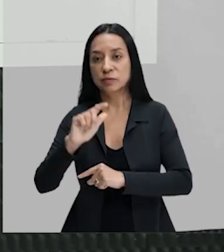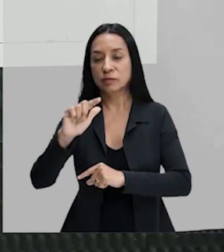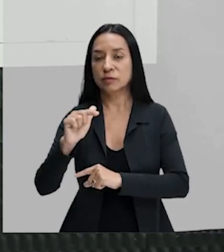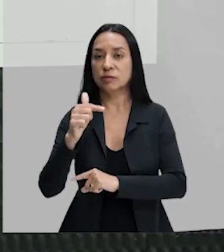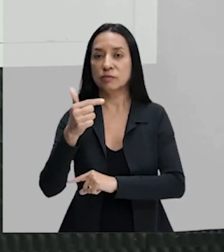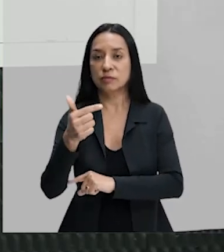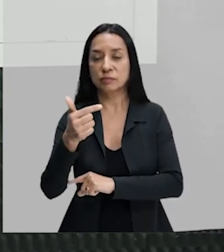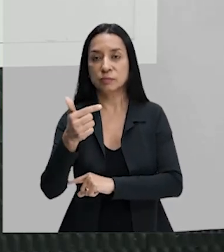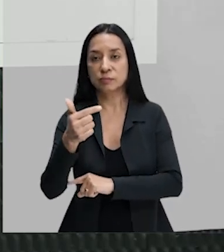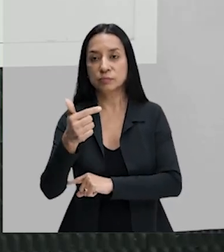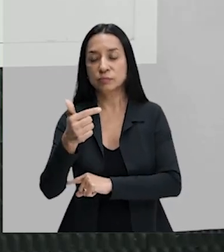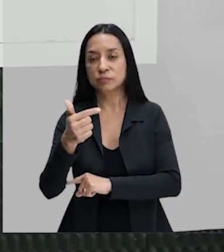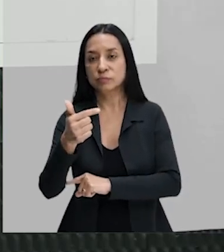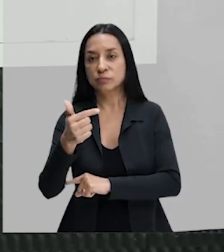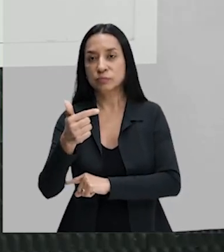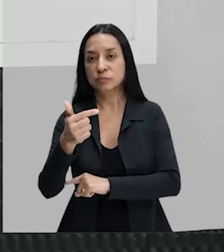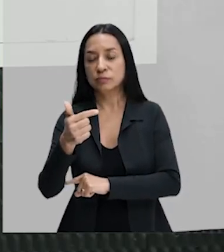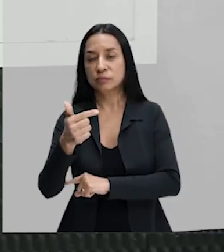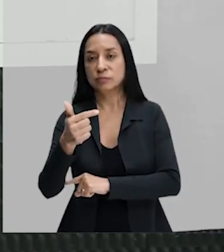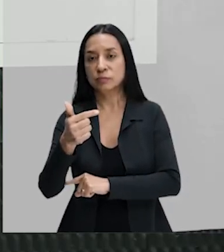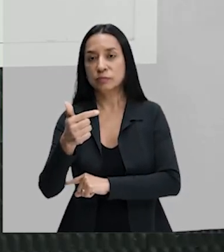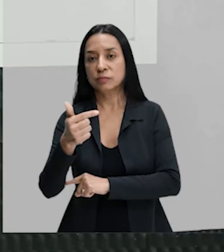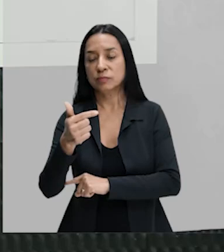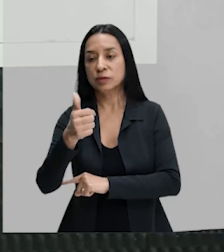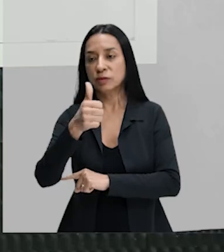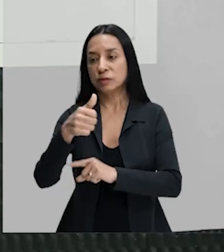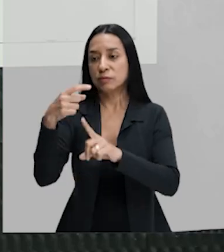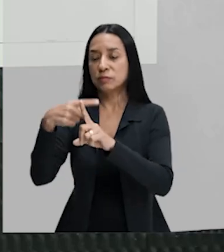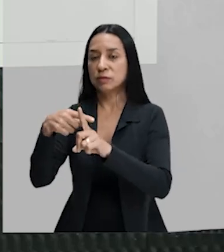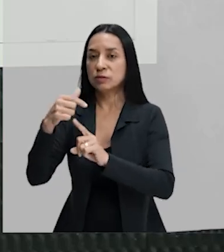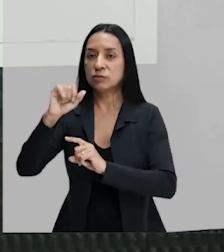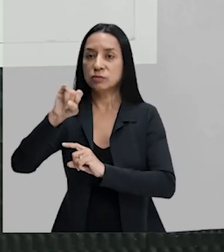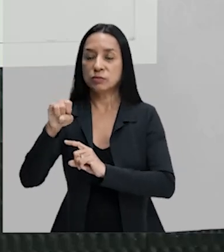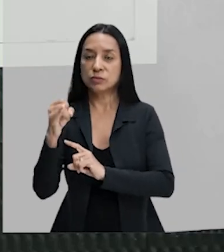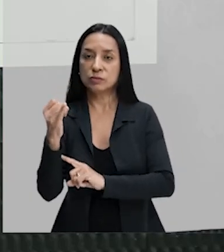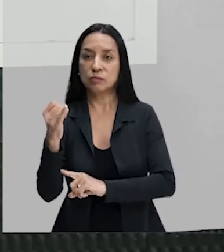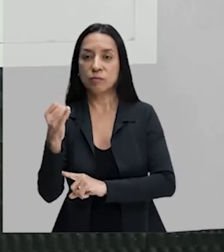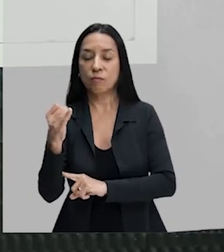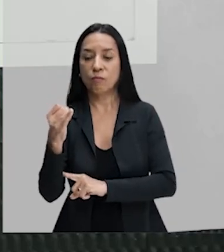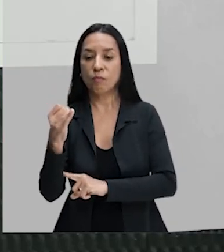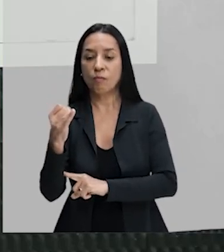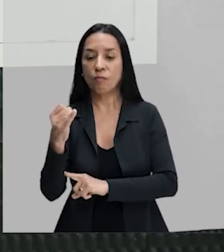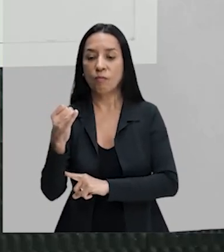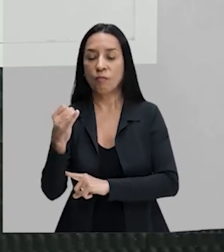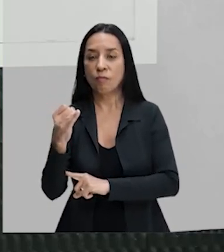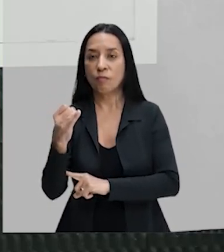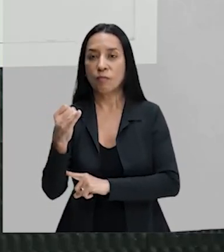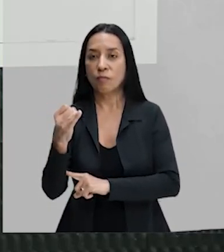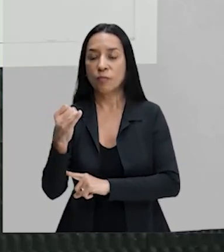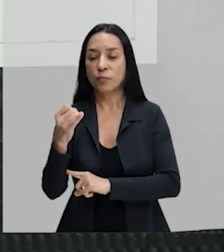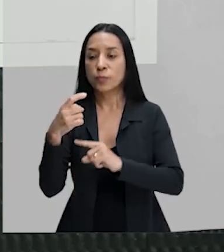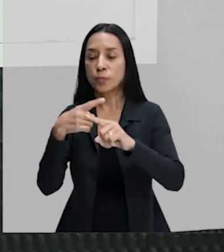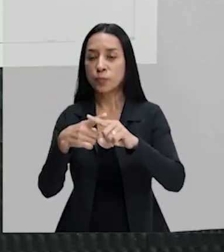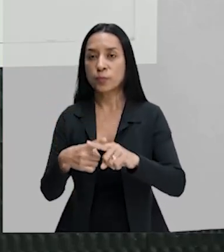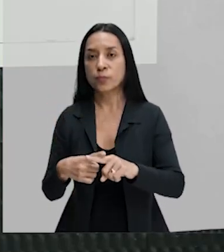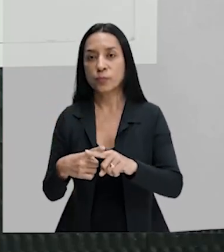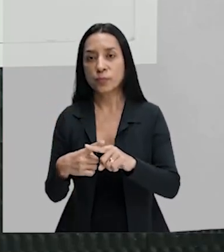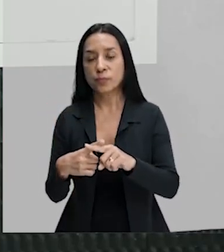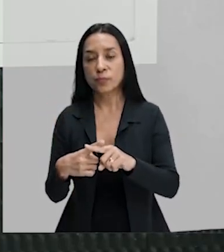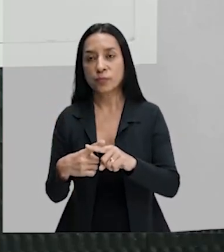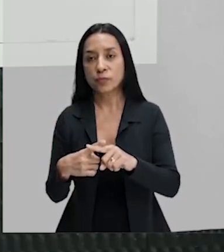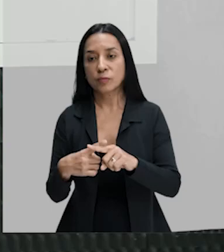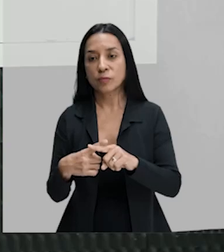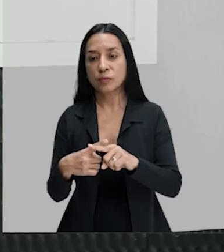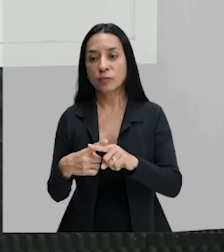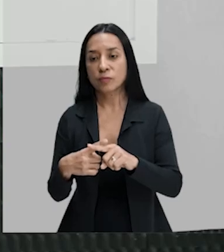elevado a I mais J, certo? Multiplicado